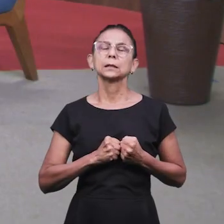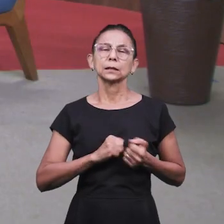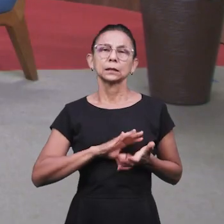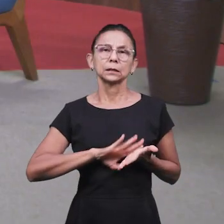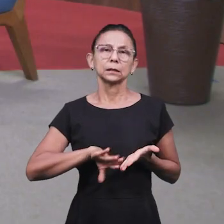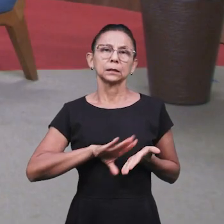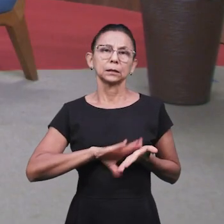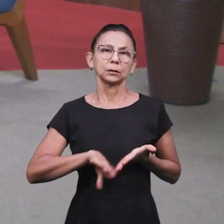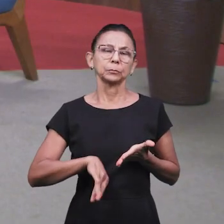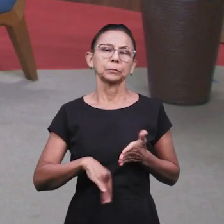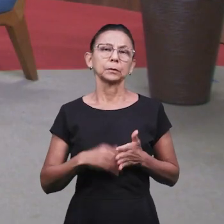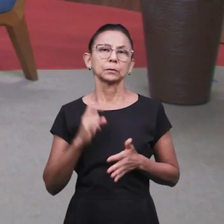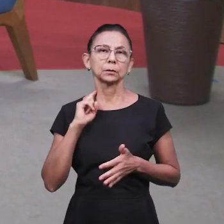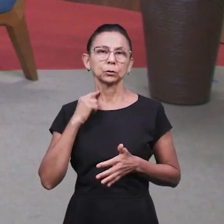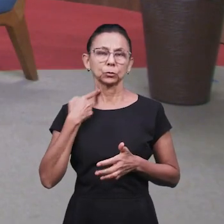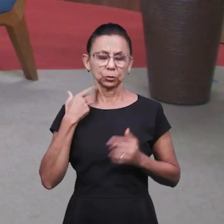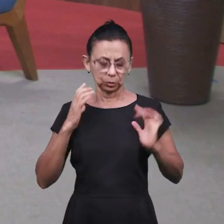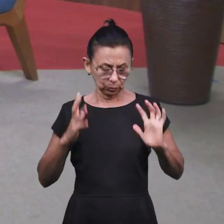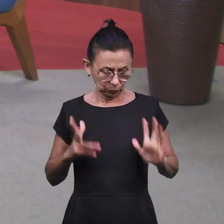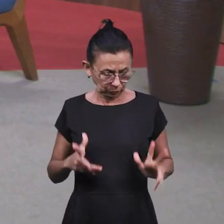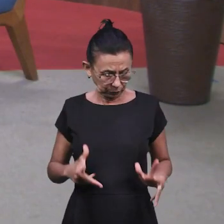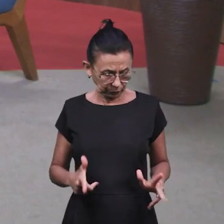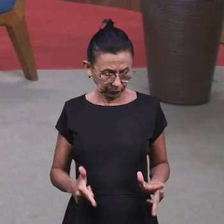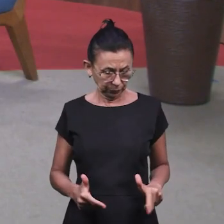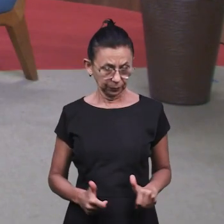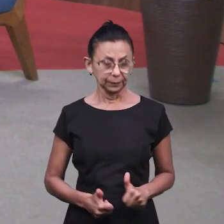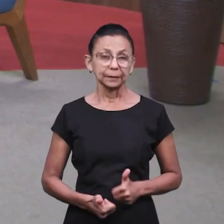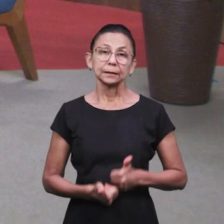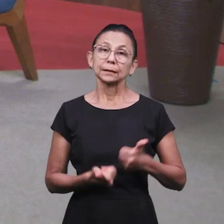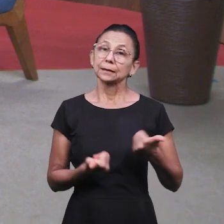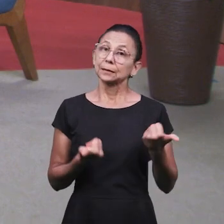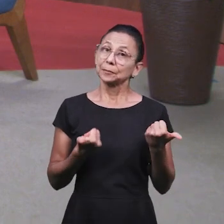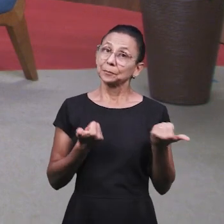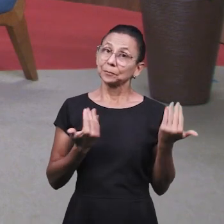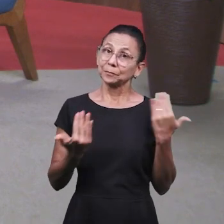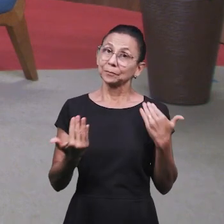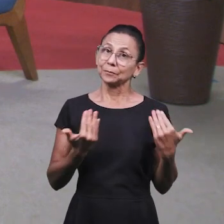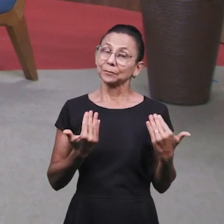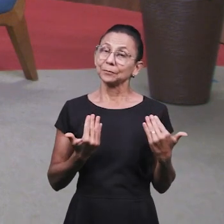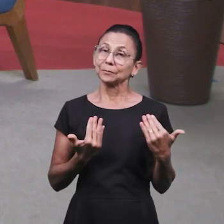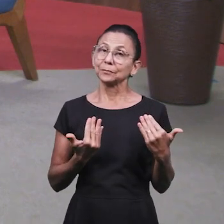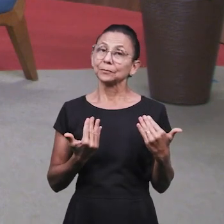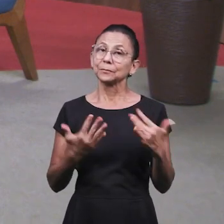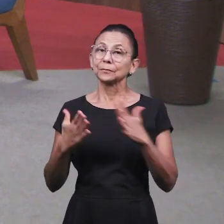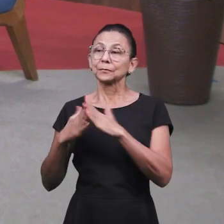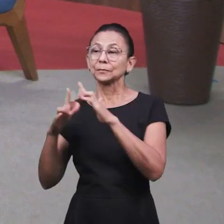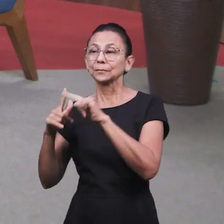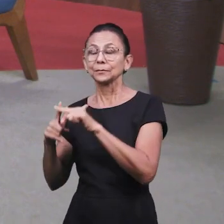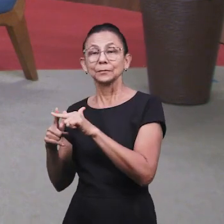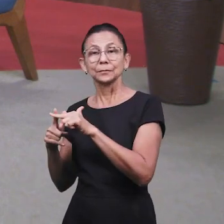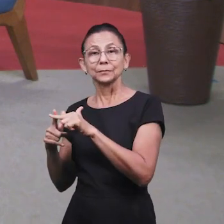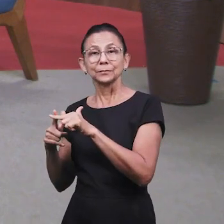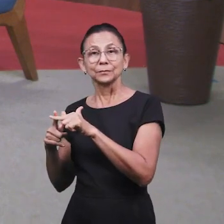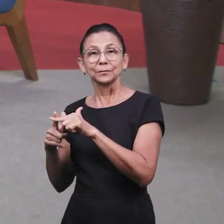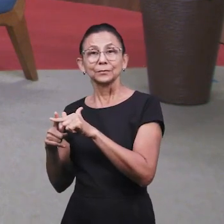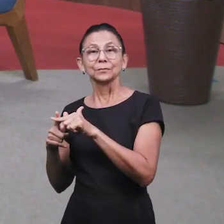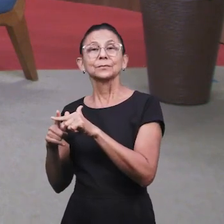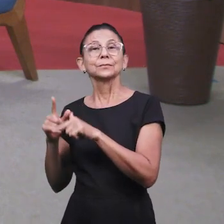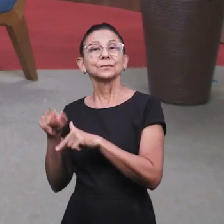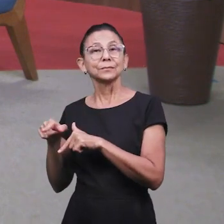filtra as impurezas. O Espírito Santo faz a mesma coisa na igreja, que é corpo de